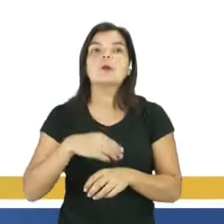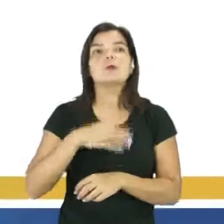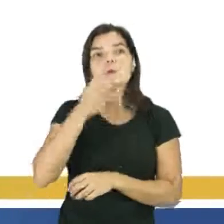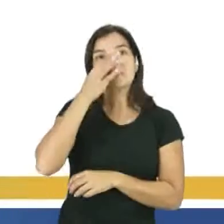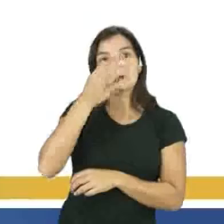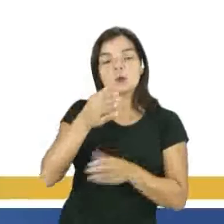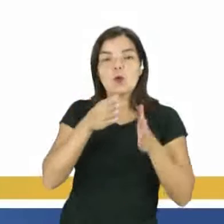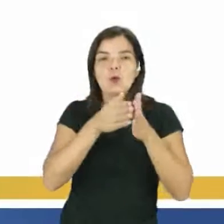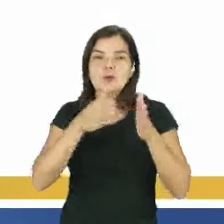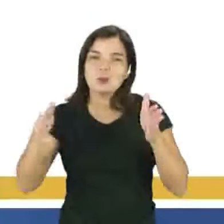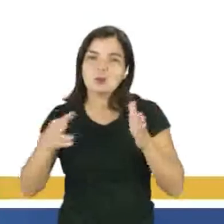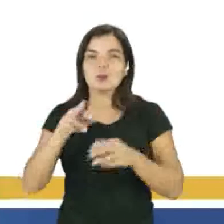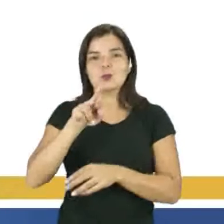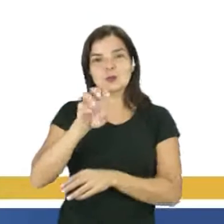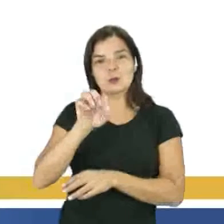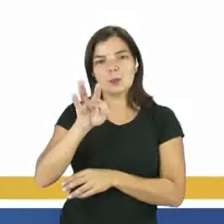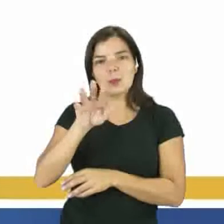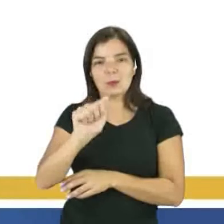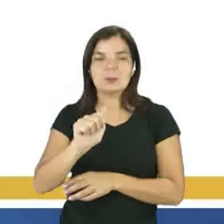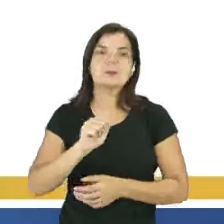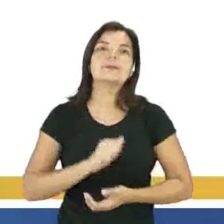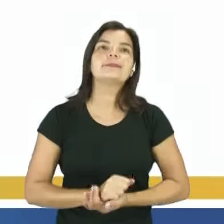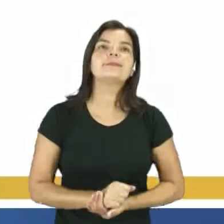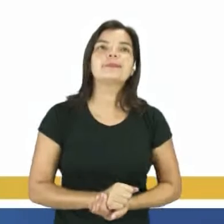aí, de segmento de reta.